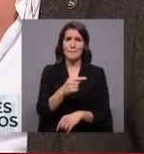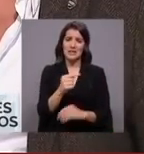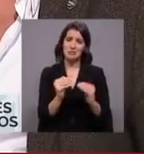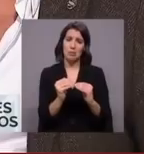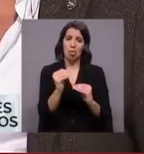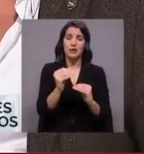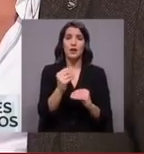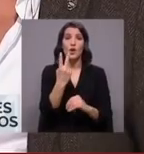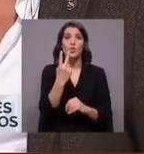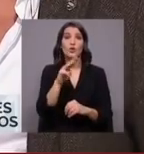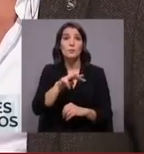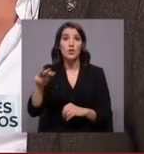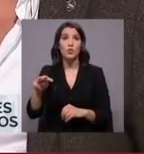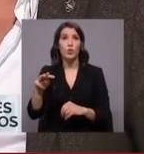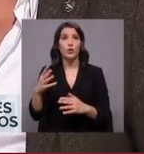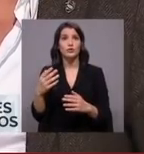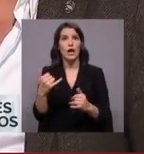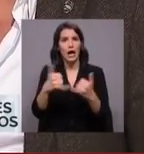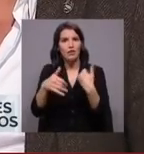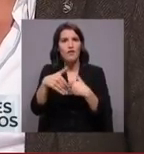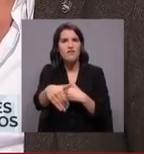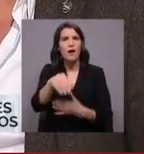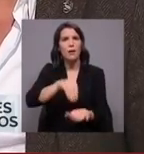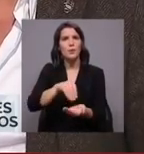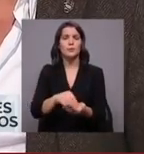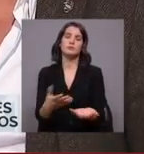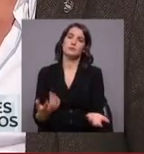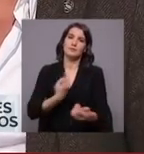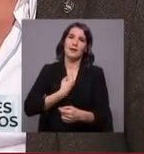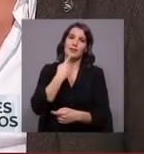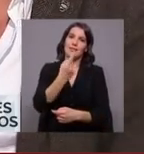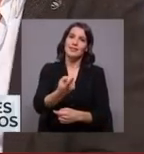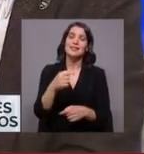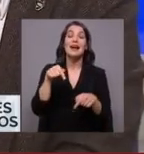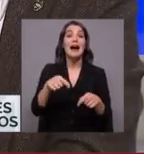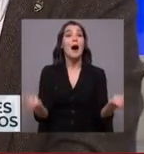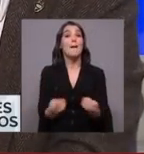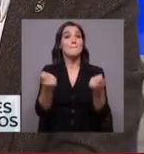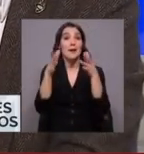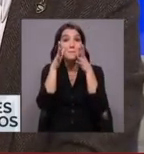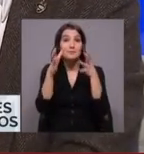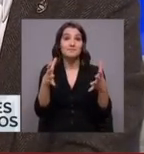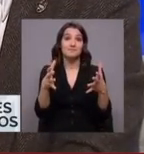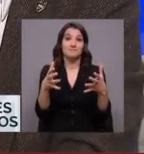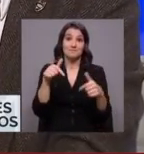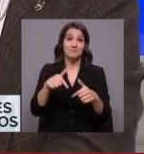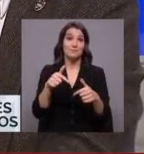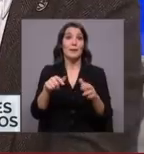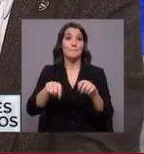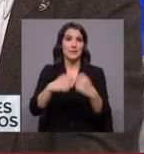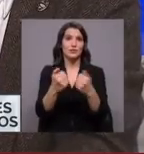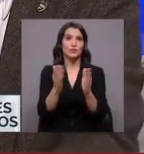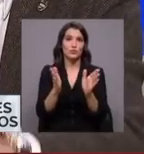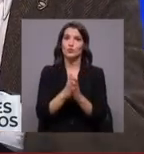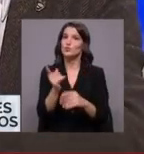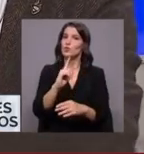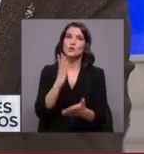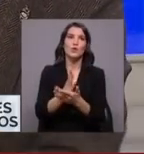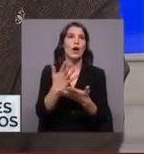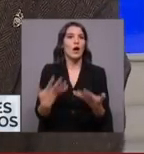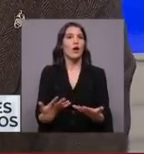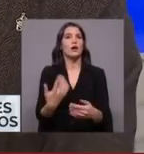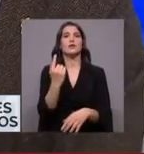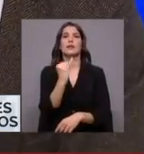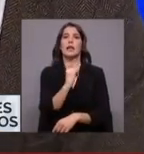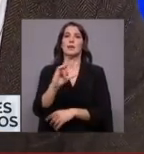mínimo a duas melhores amigos em risco de pobreza temos que dizer que o grande foco desta campanha de todos os partidos e não disse é só como tem sido até agora